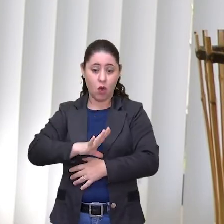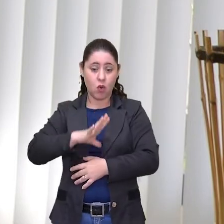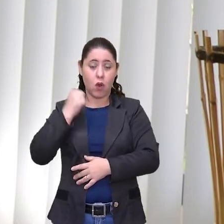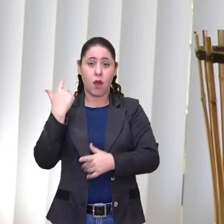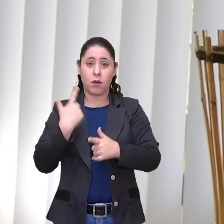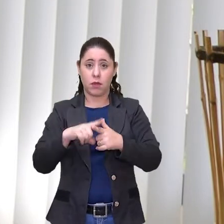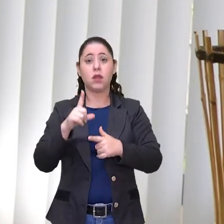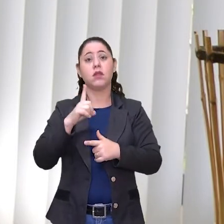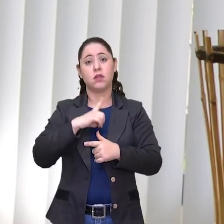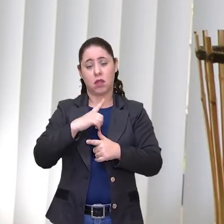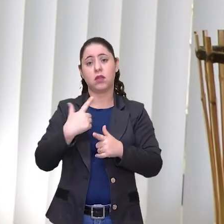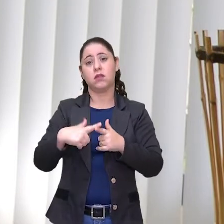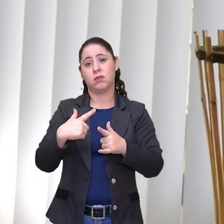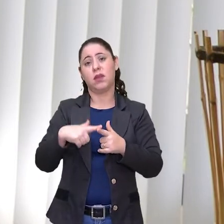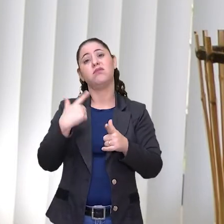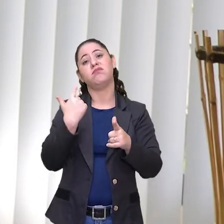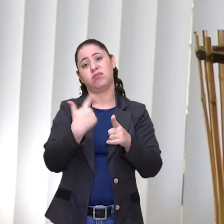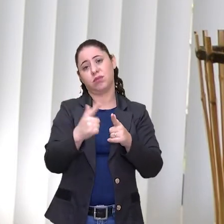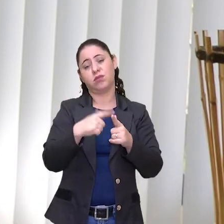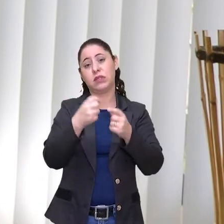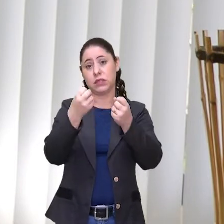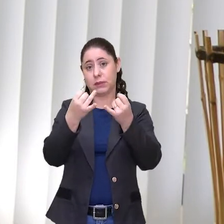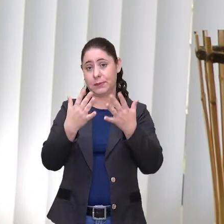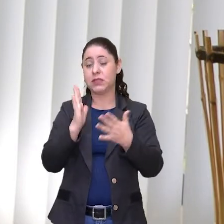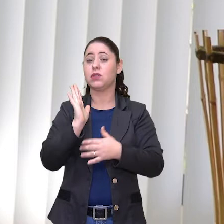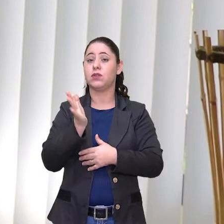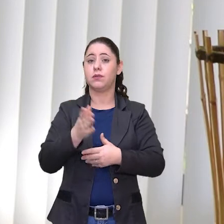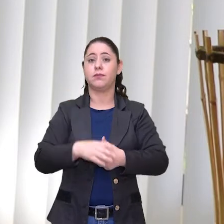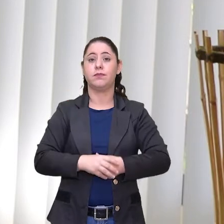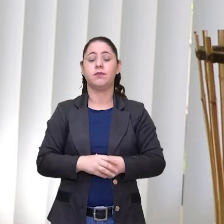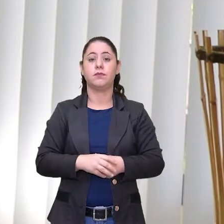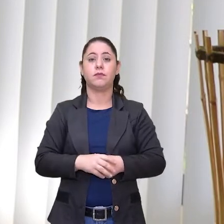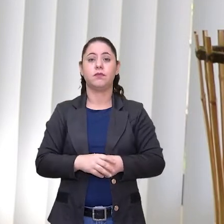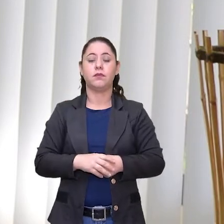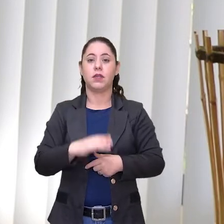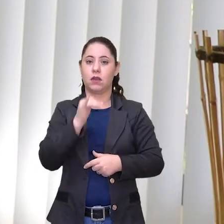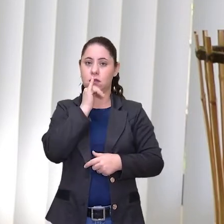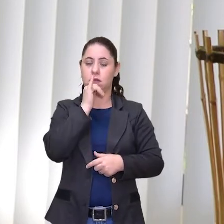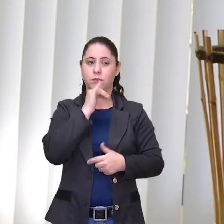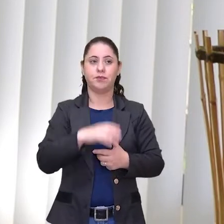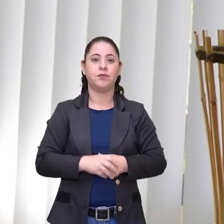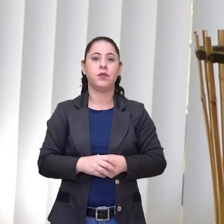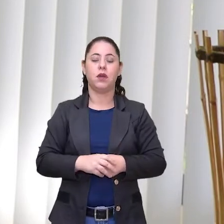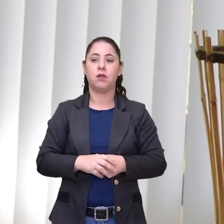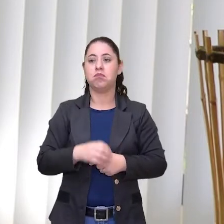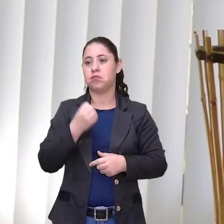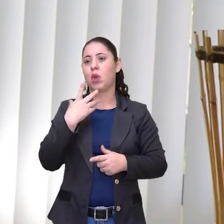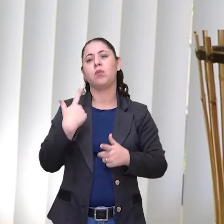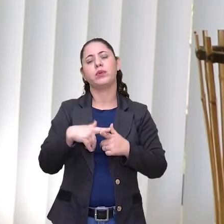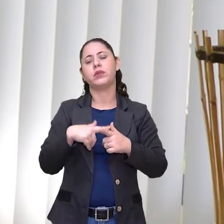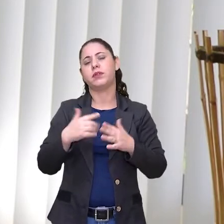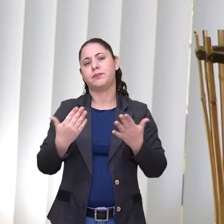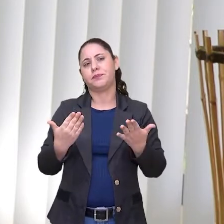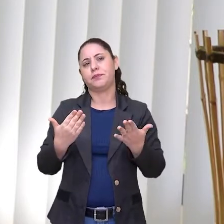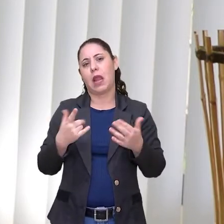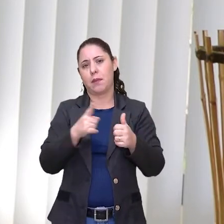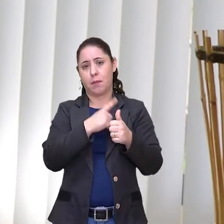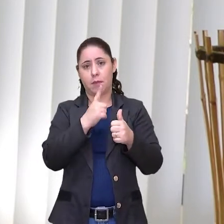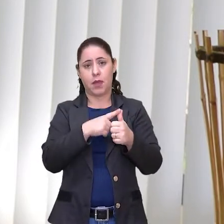têm coragem, porque há também desvantagens, e já nós vamos falar delas. Mas as vantagens que você me